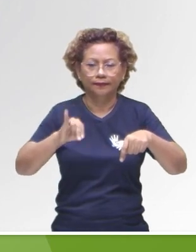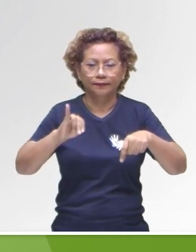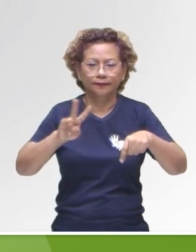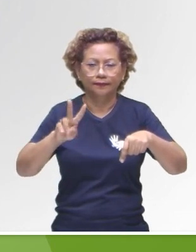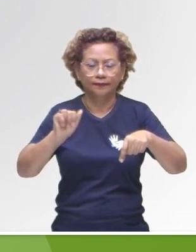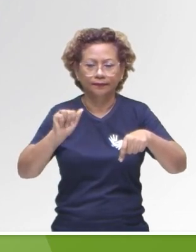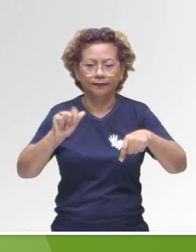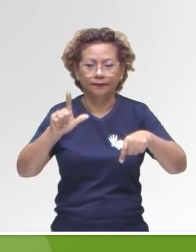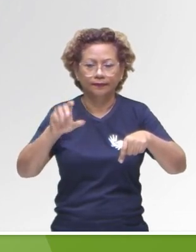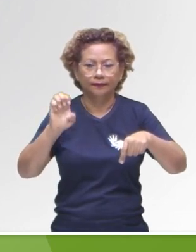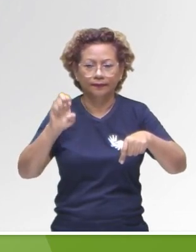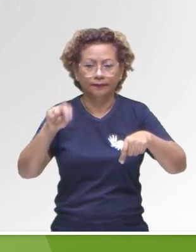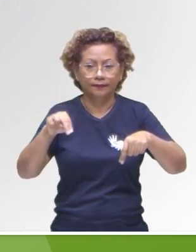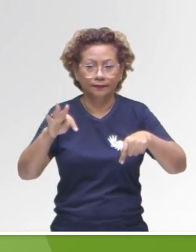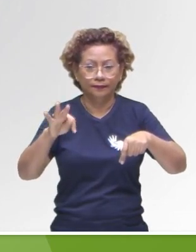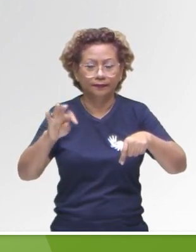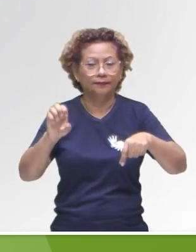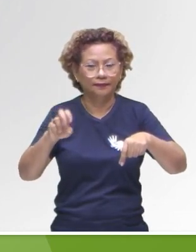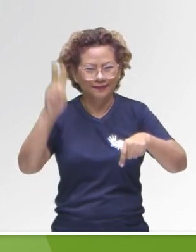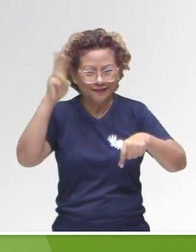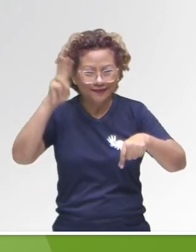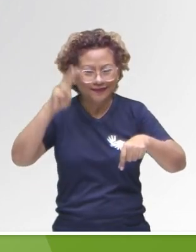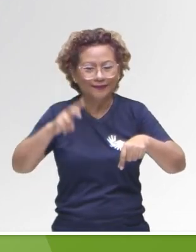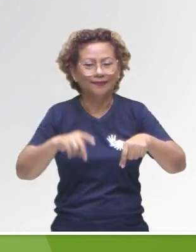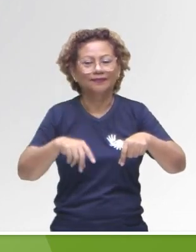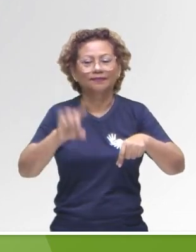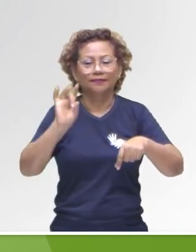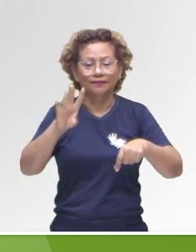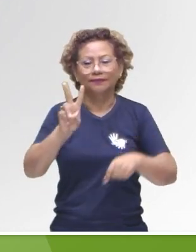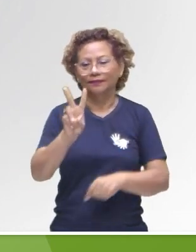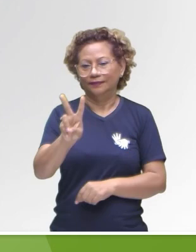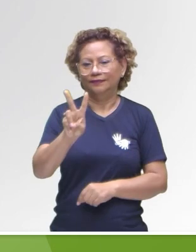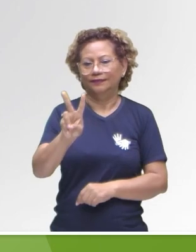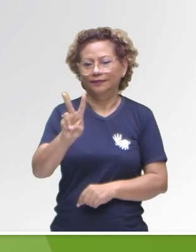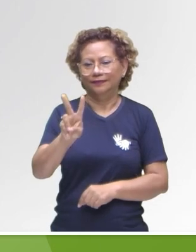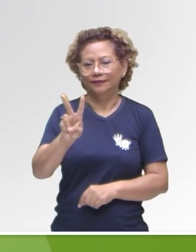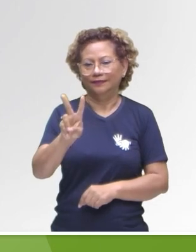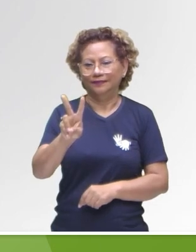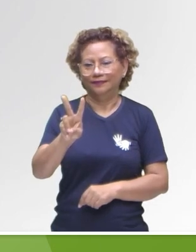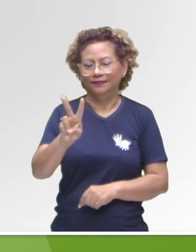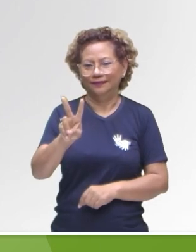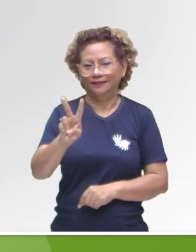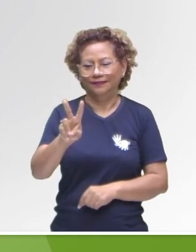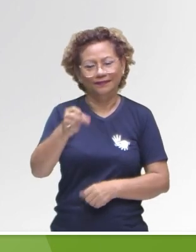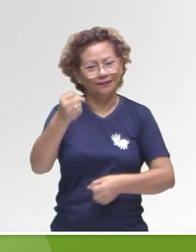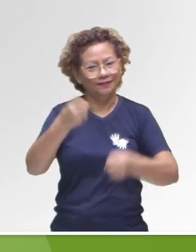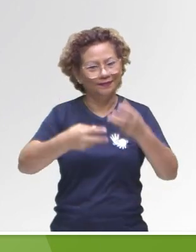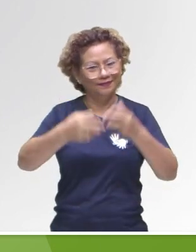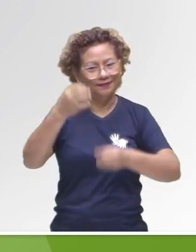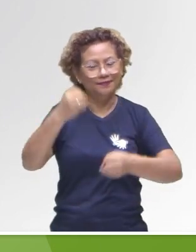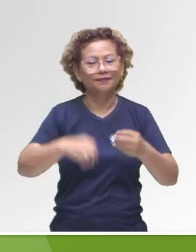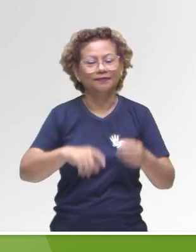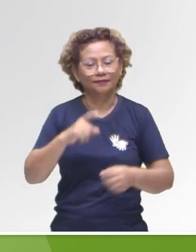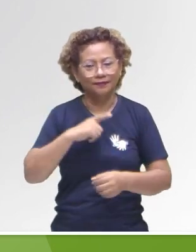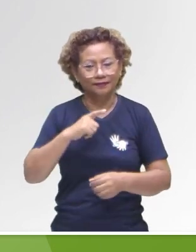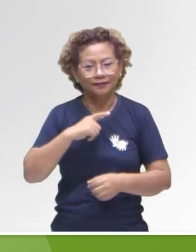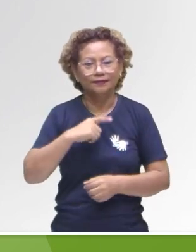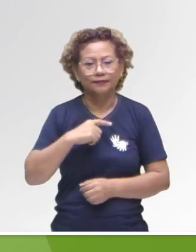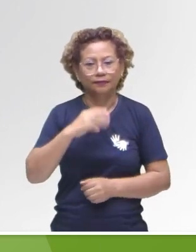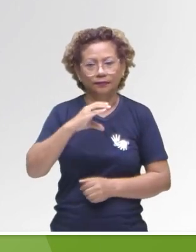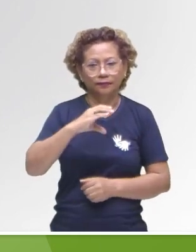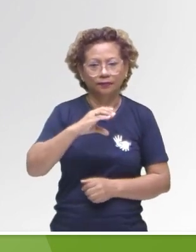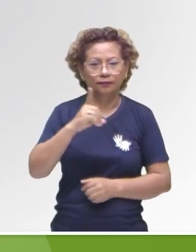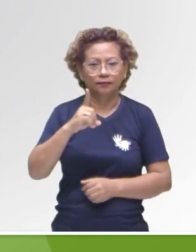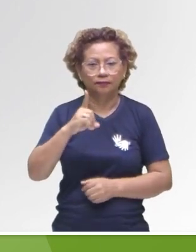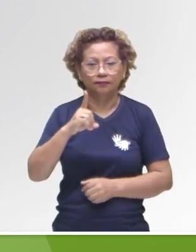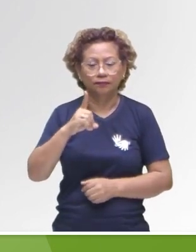capacitores. Então, quando eu só tenho dois, a capacitância equivalente é C1 vezes C2